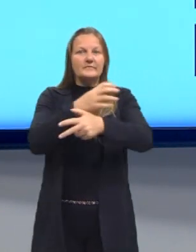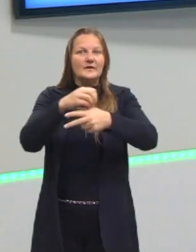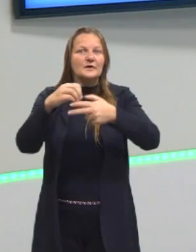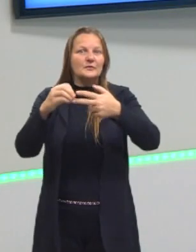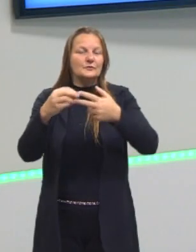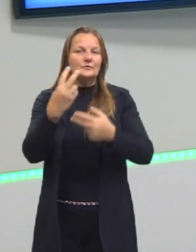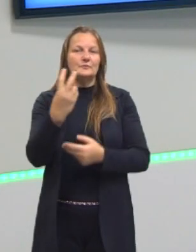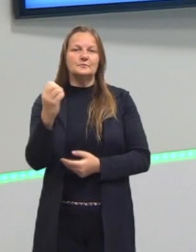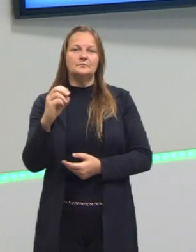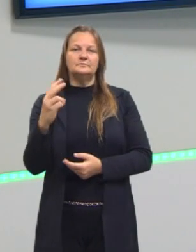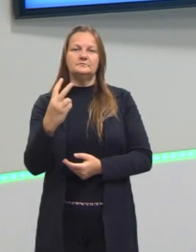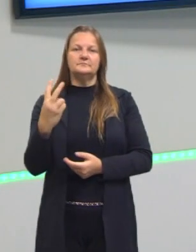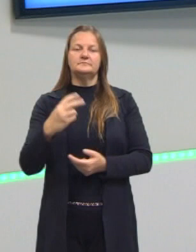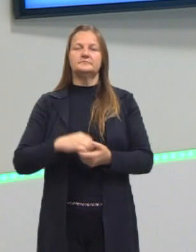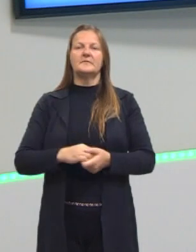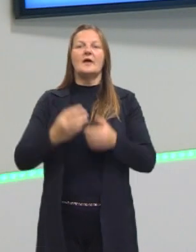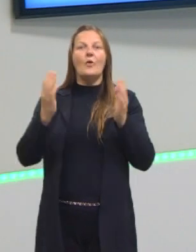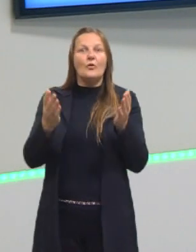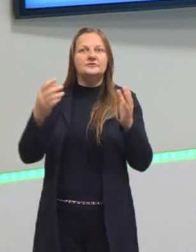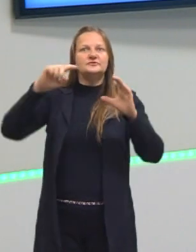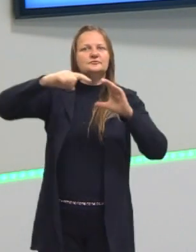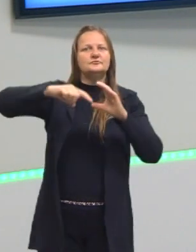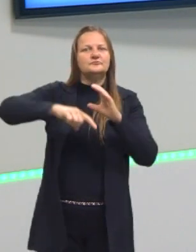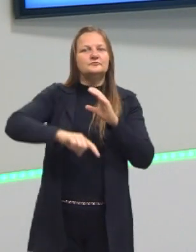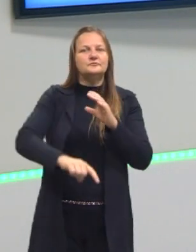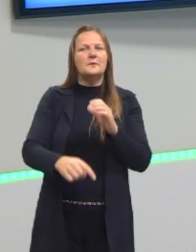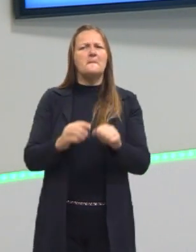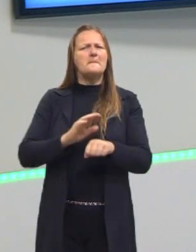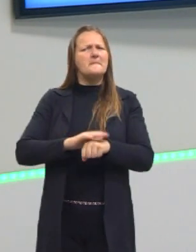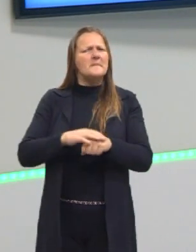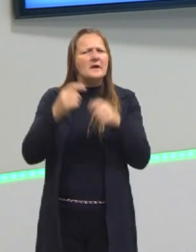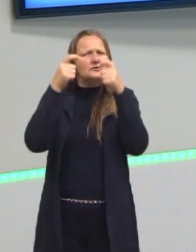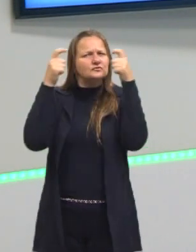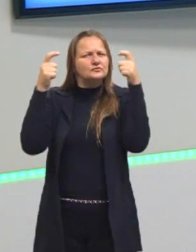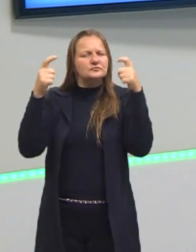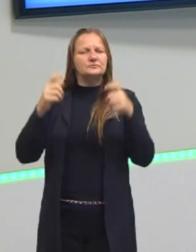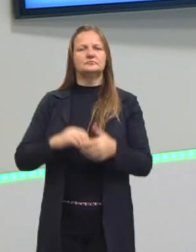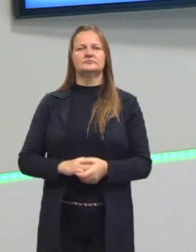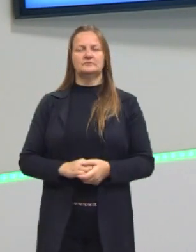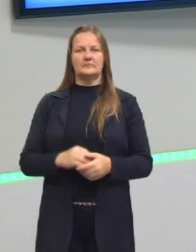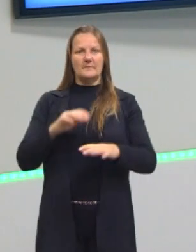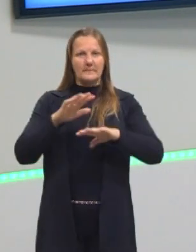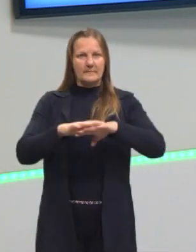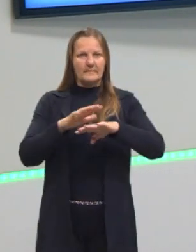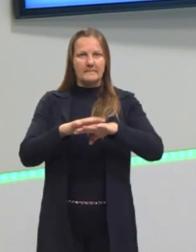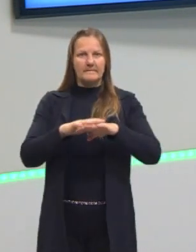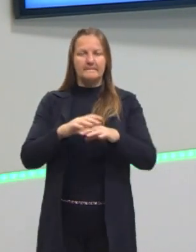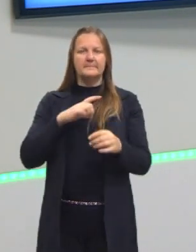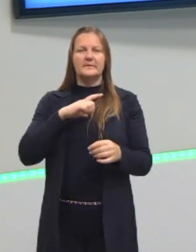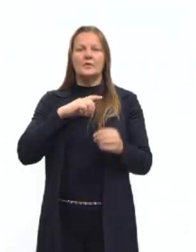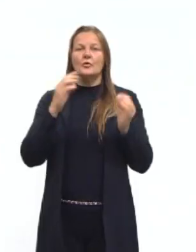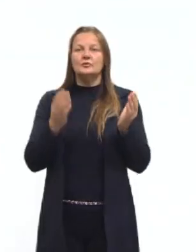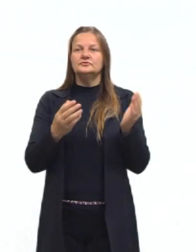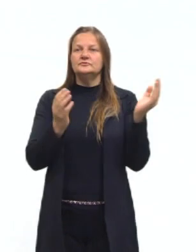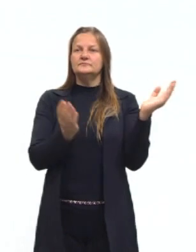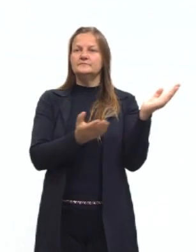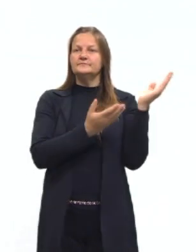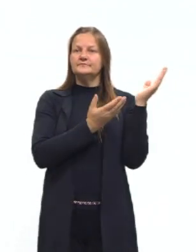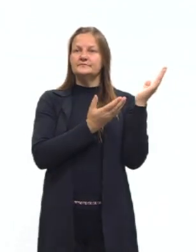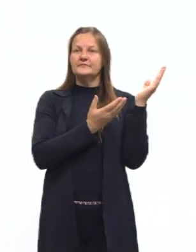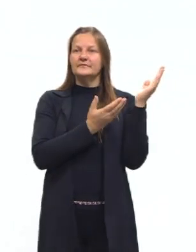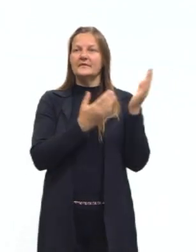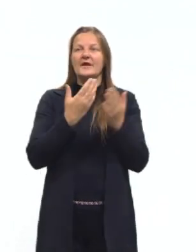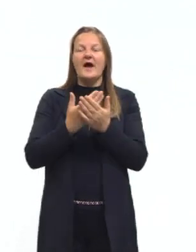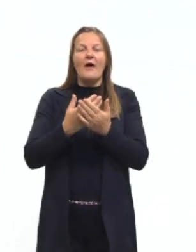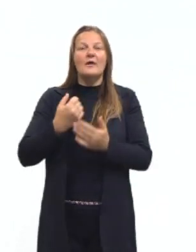Então nós vamos aprofundar um pouco mais os nossos conhecimentos em matemática hoje nós vamos para nossa